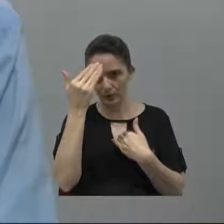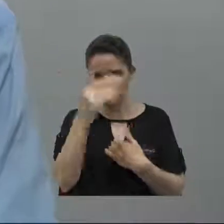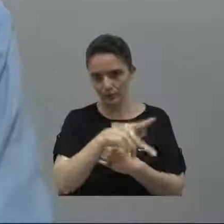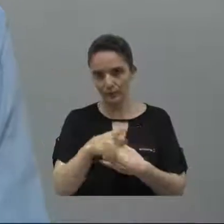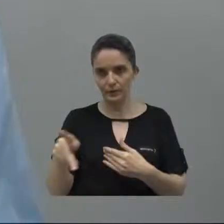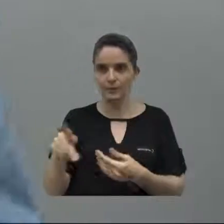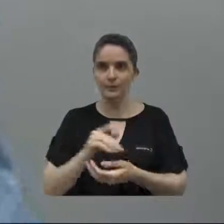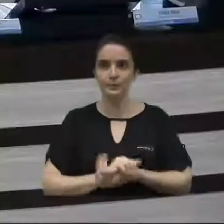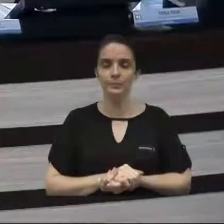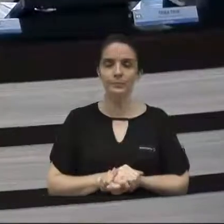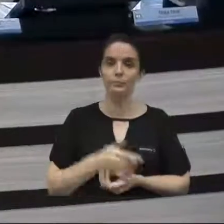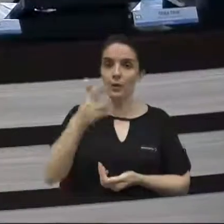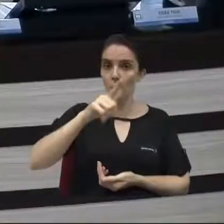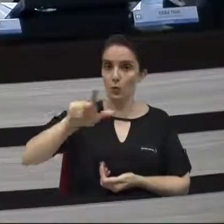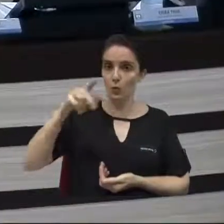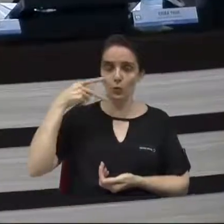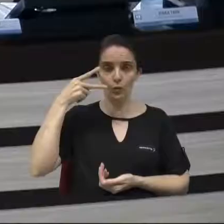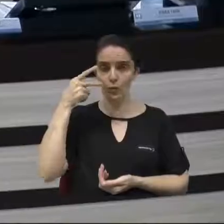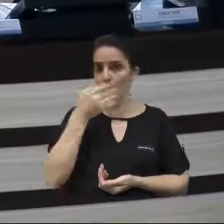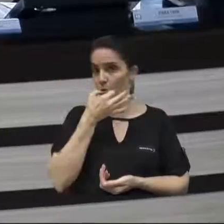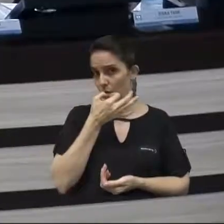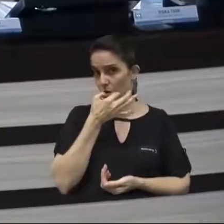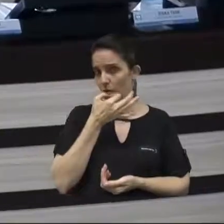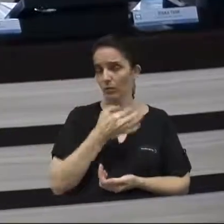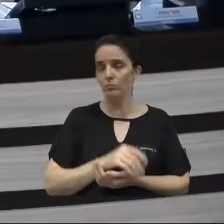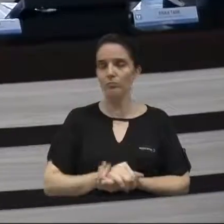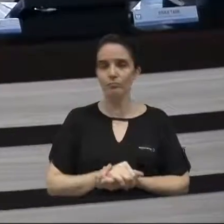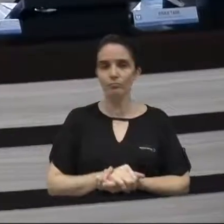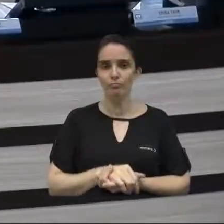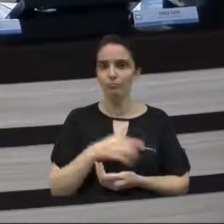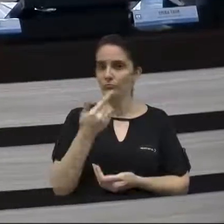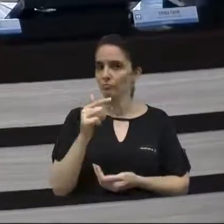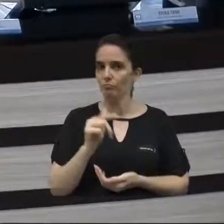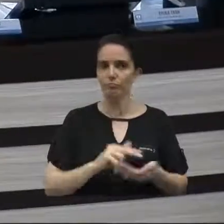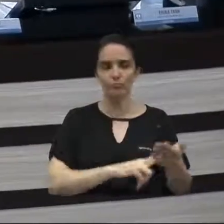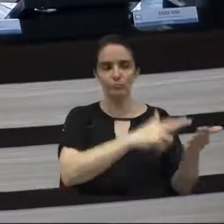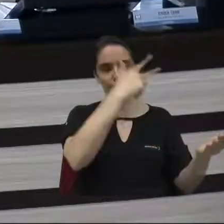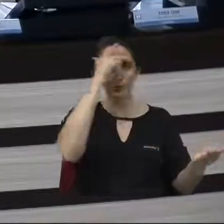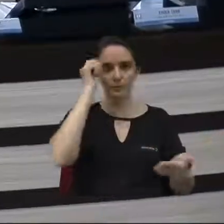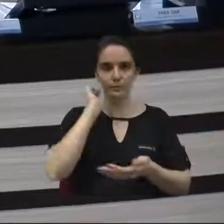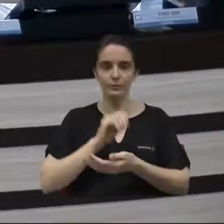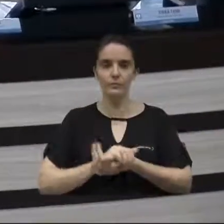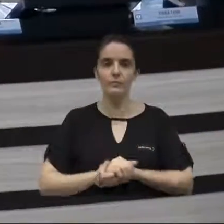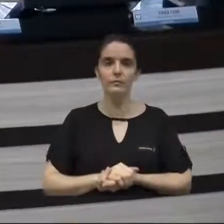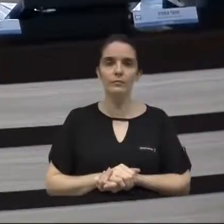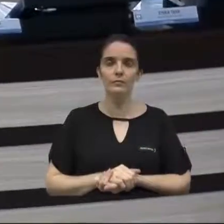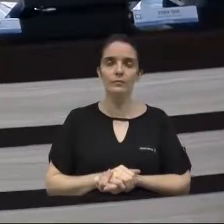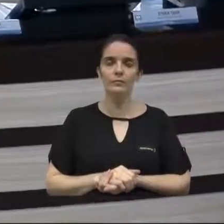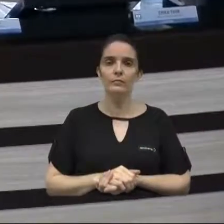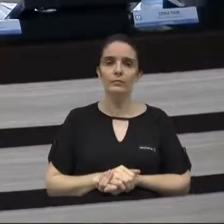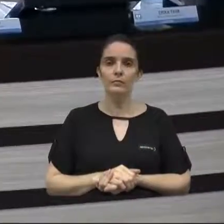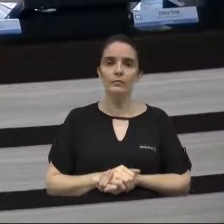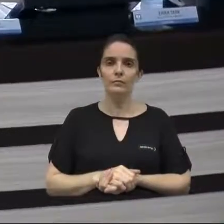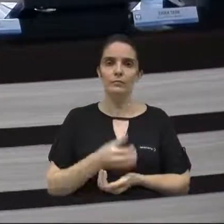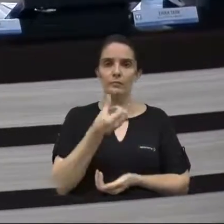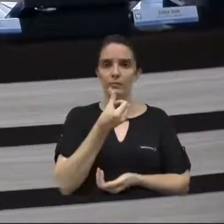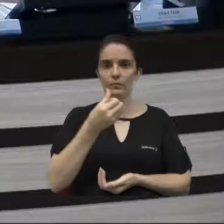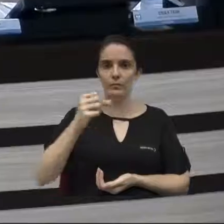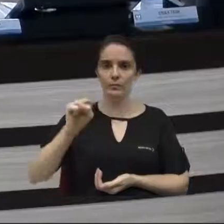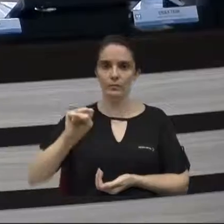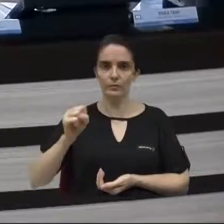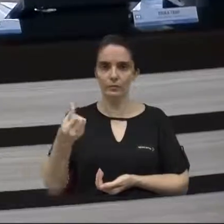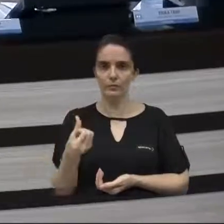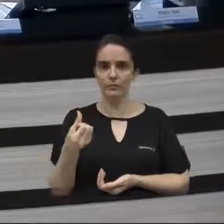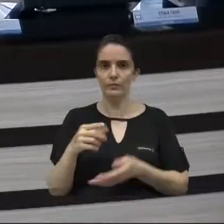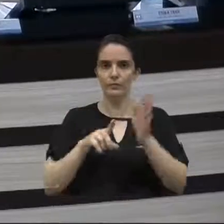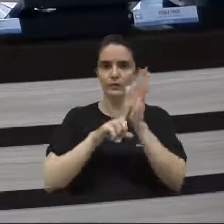presidente. Algum outro vereador deseja discutir? Não havendo, ao Executivo. Próximo requerimento. 686